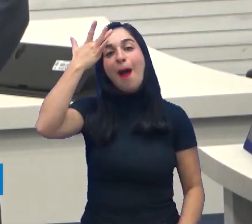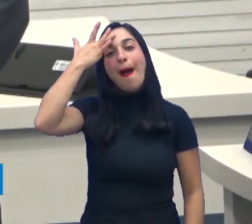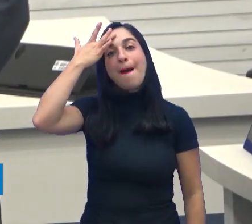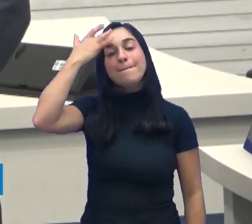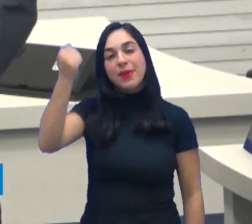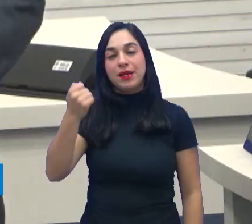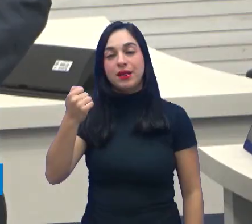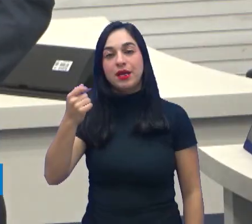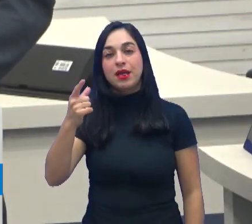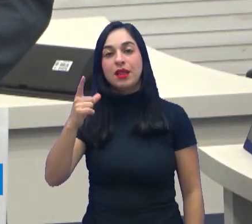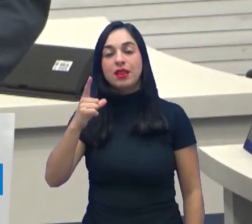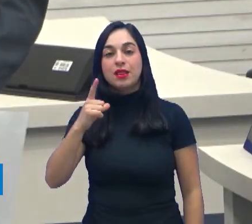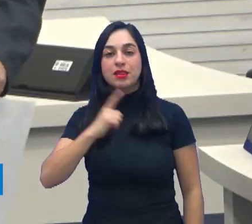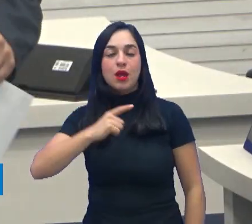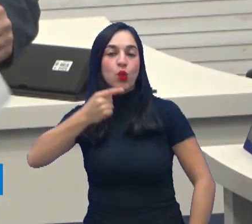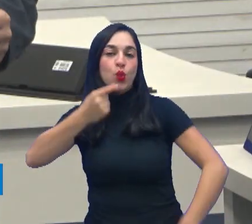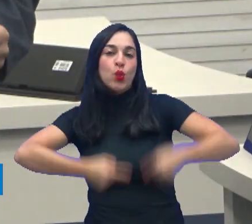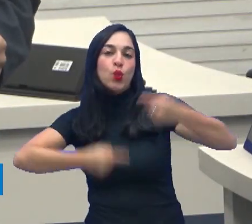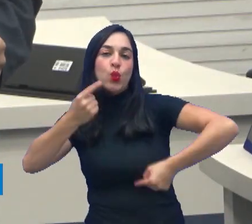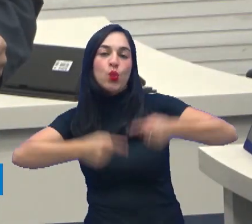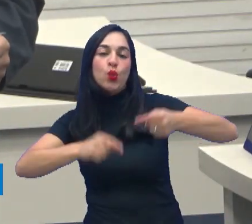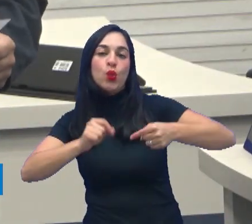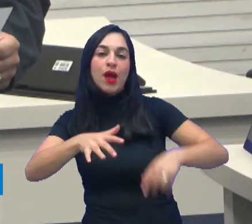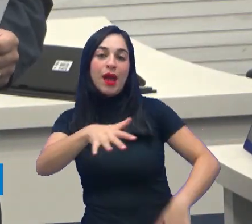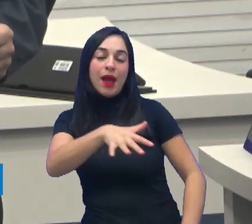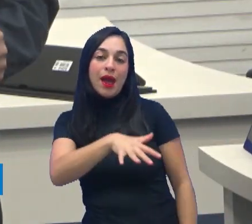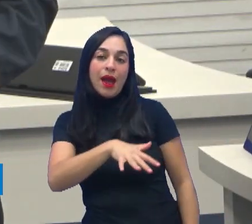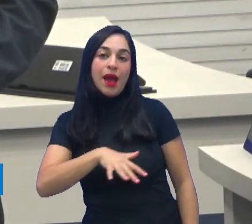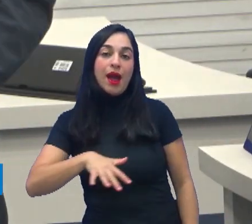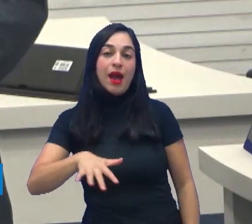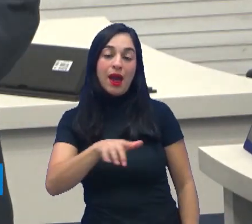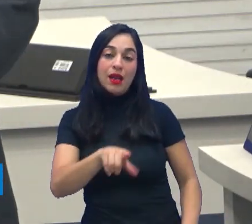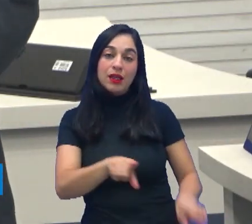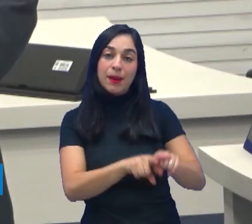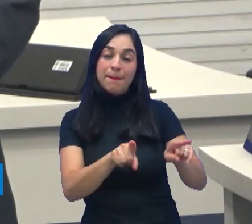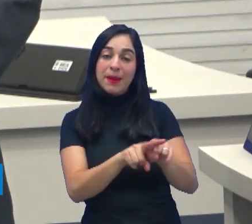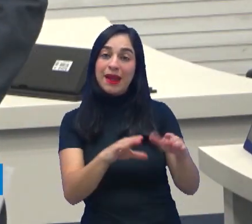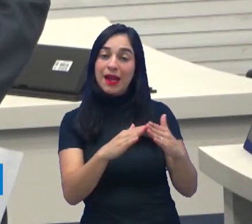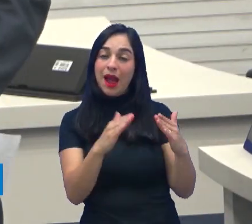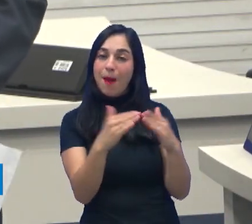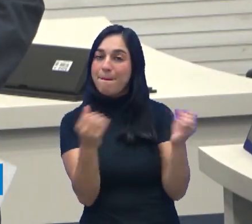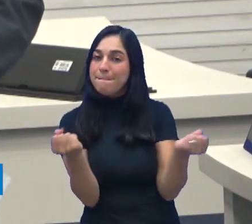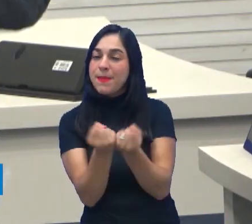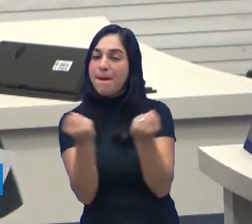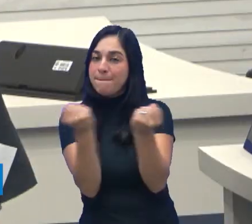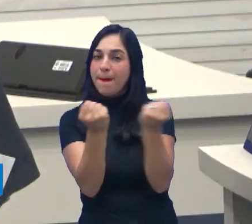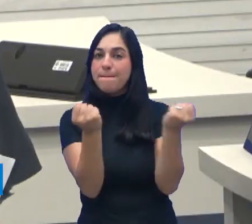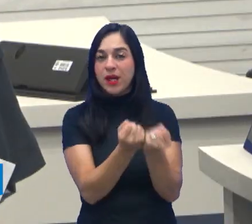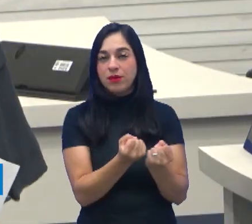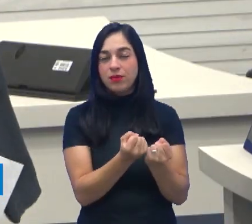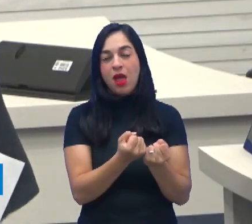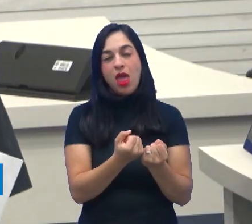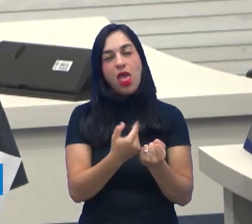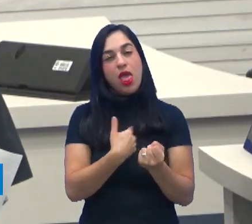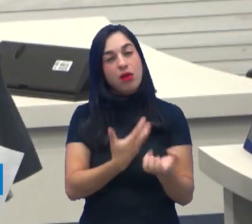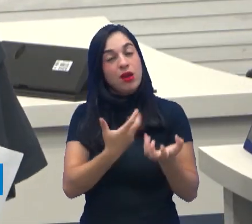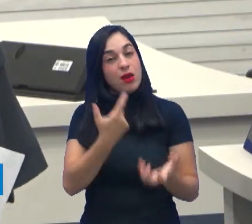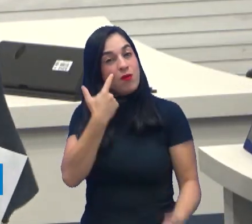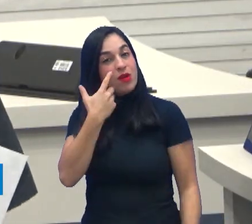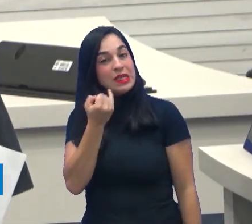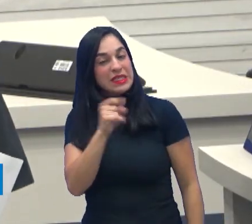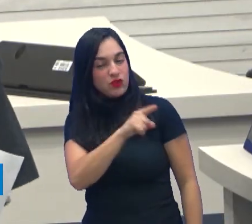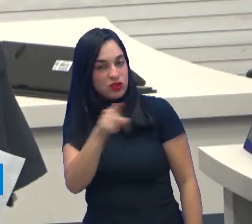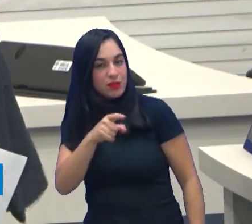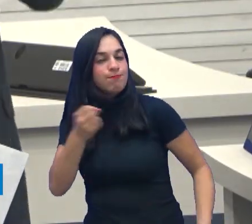sobre áreas institucionais e defesa da moradia. Eu quero ver se todo mundo realmente vai fazer essa defesa